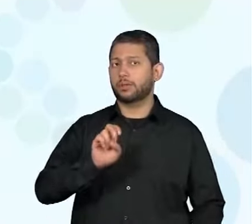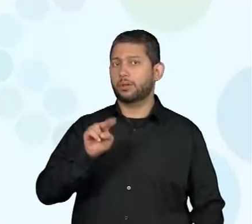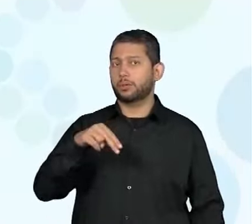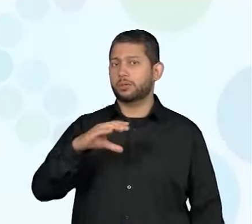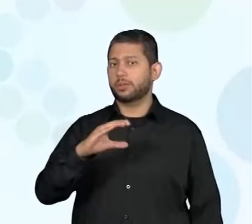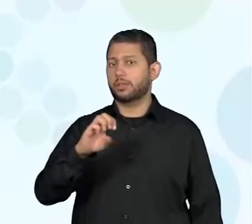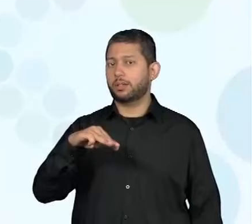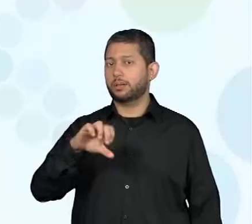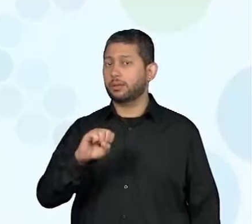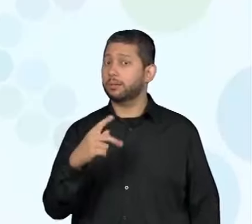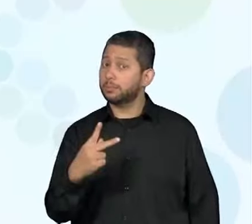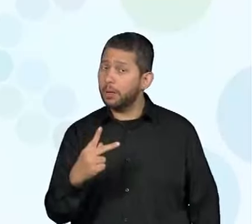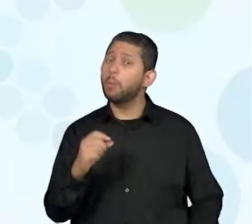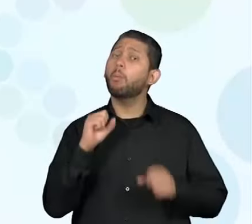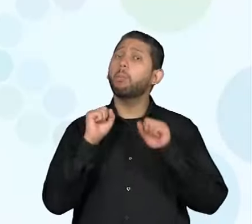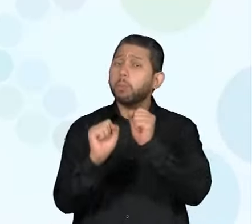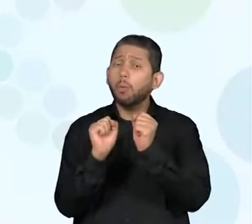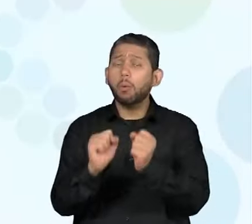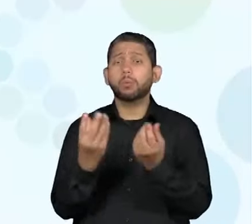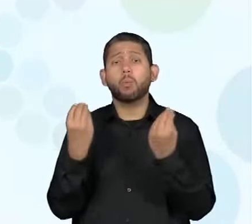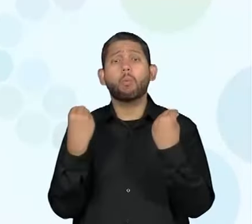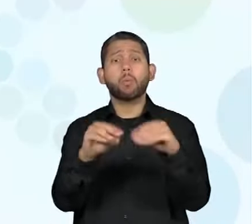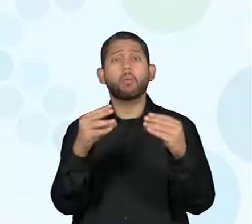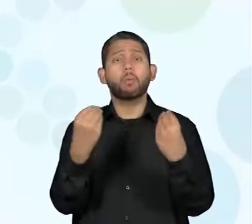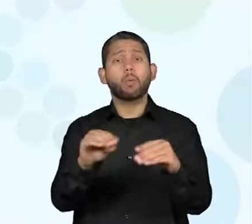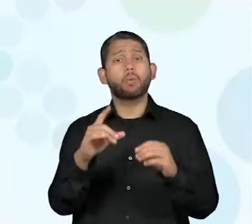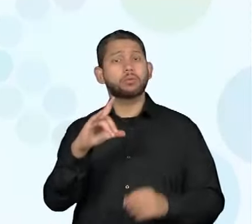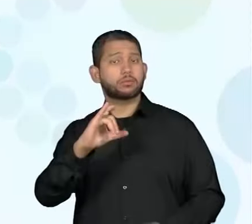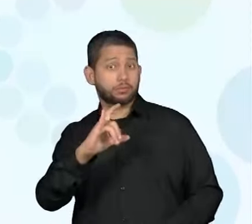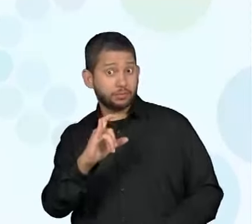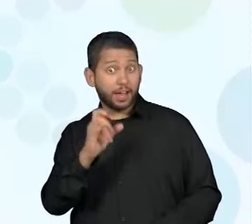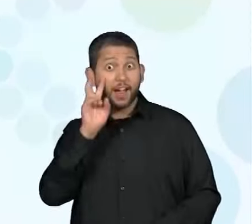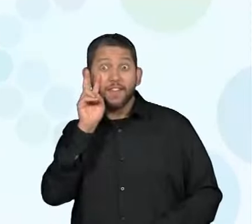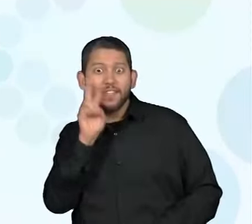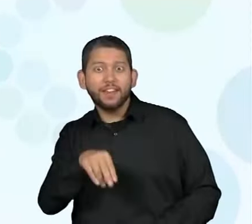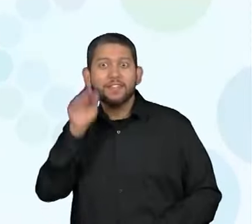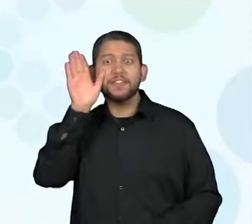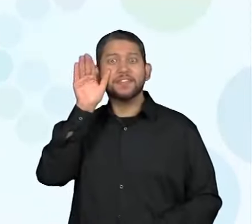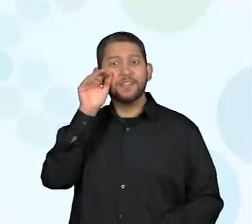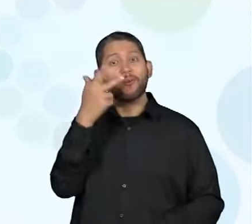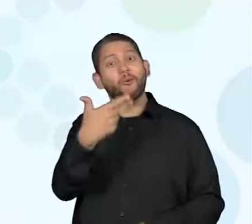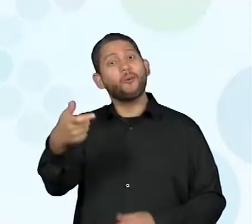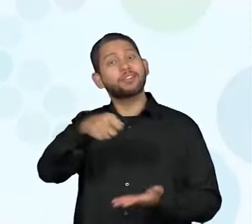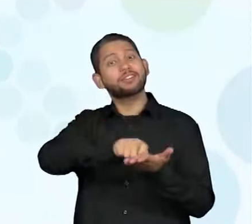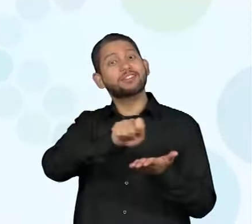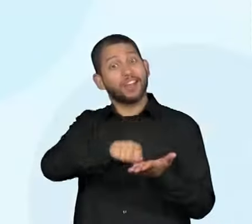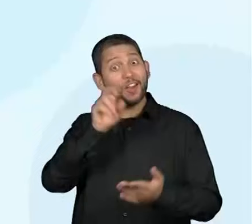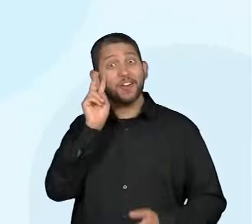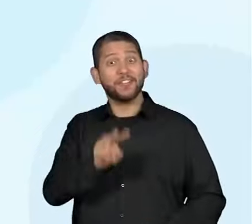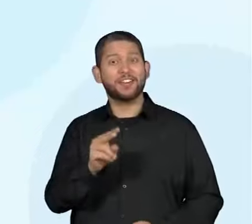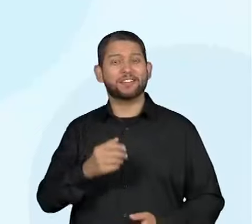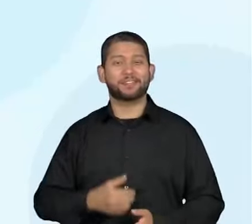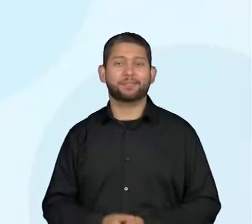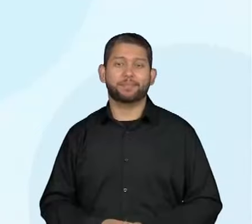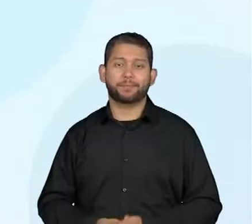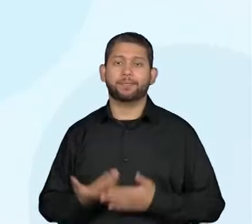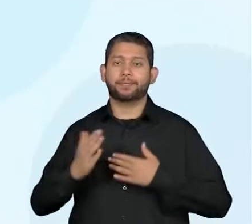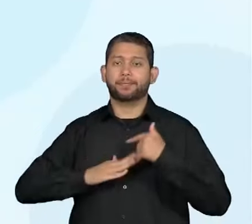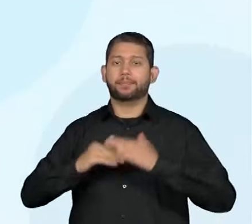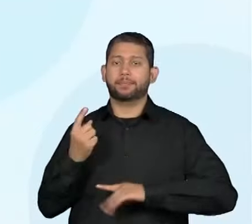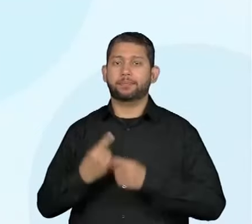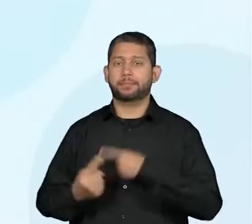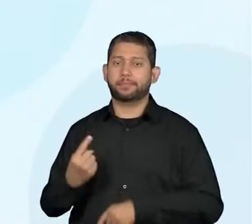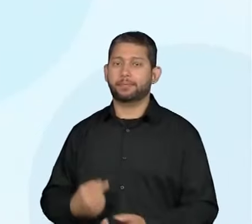@profjoycesp, para que vocês compartilhem conosco os seus registros, ok? E vamos conferir aí a